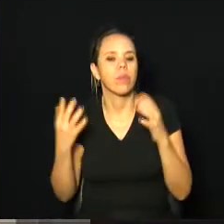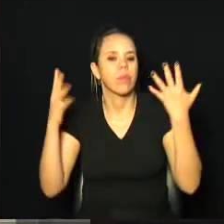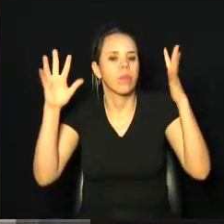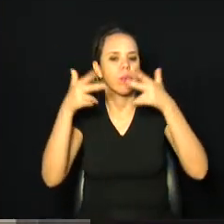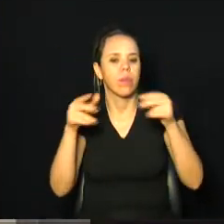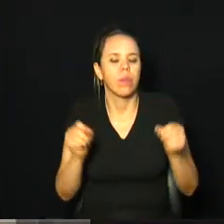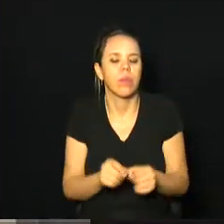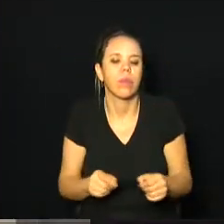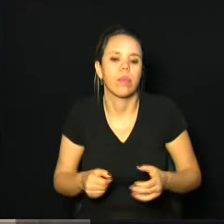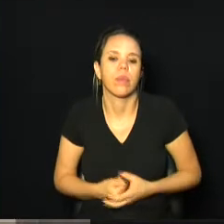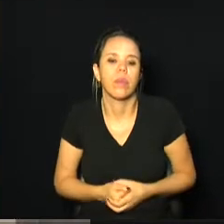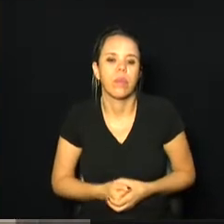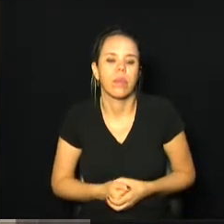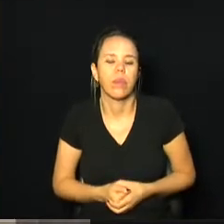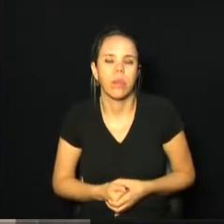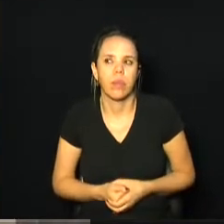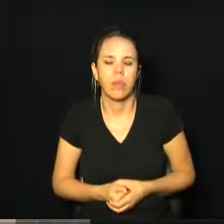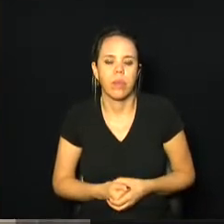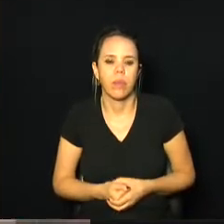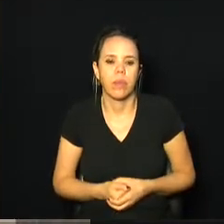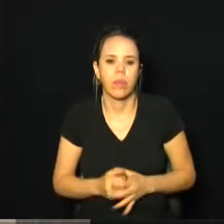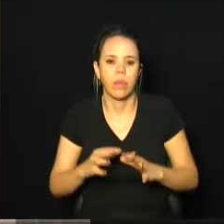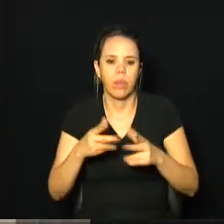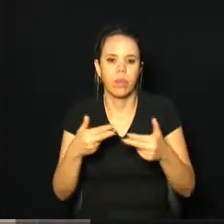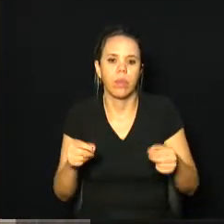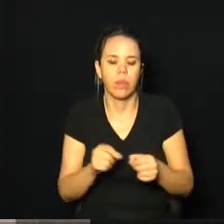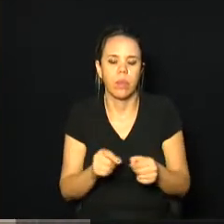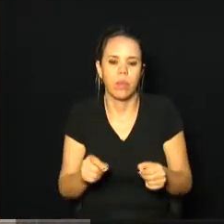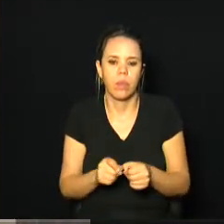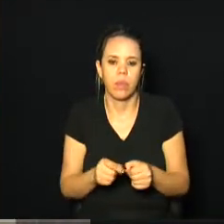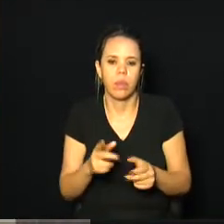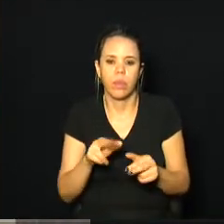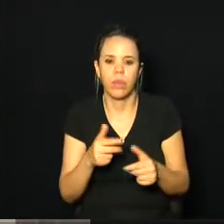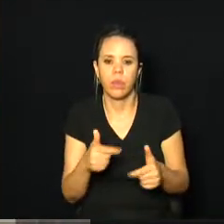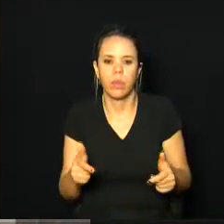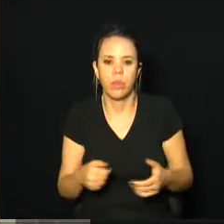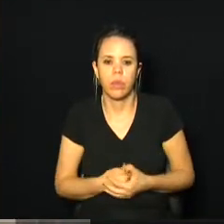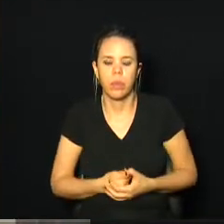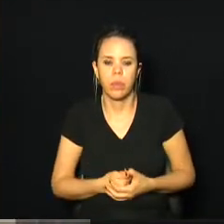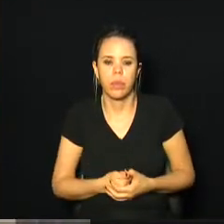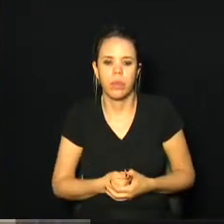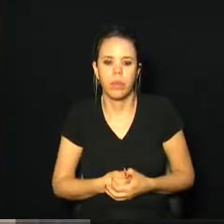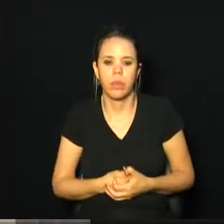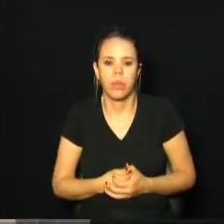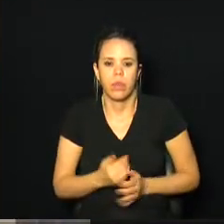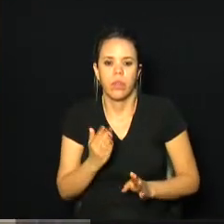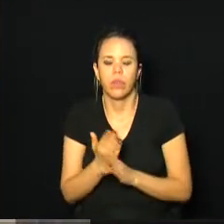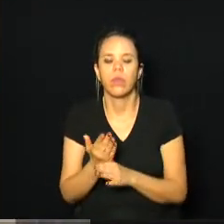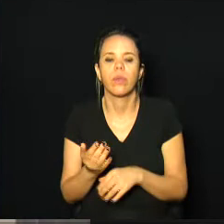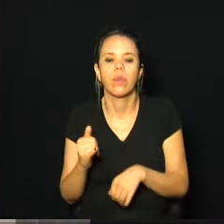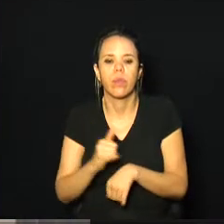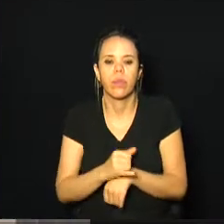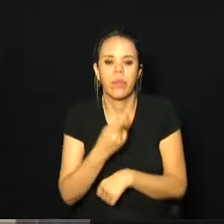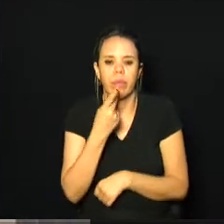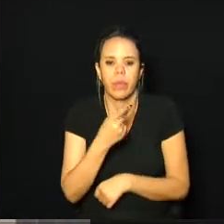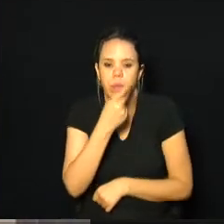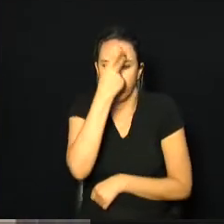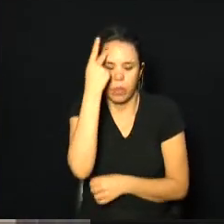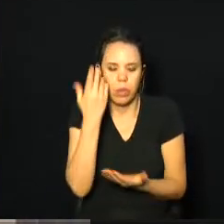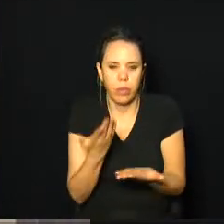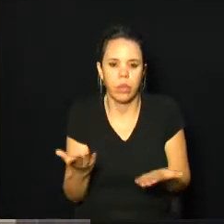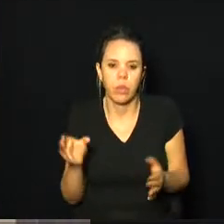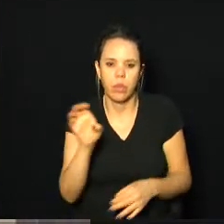comemoração, né, todas as coisas que eles nunca tiveram, e aí já chega no europeu, os caras lá do